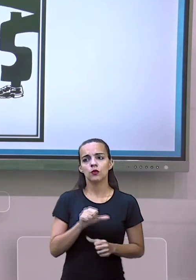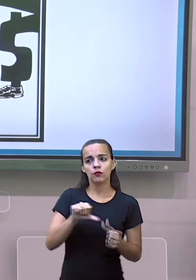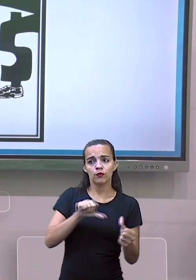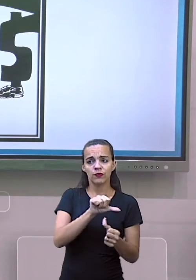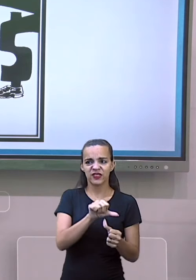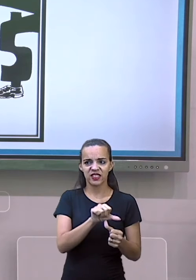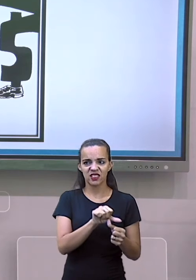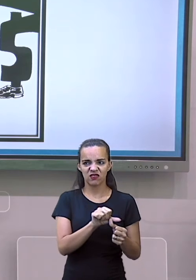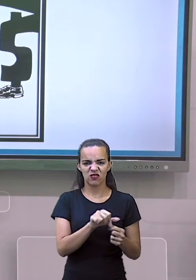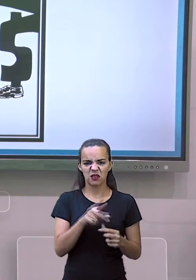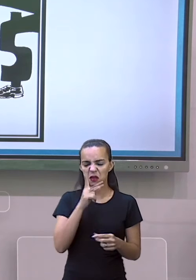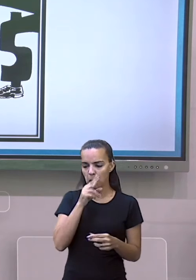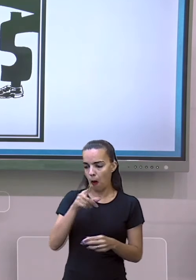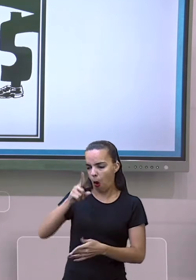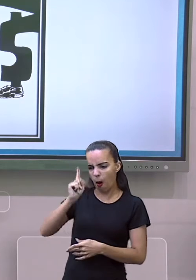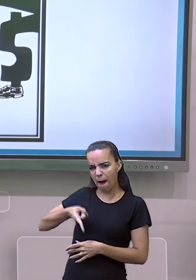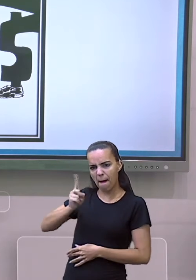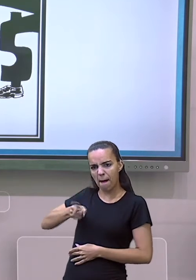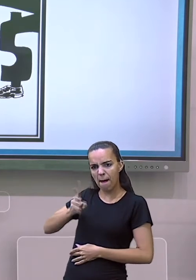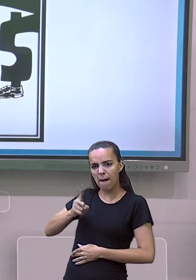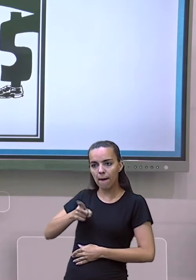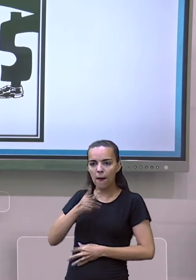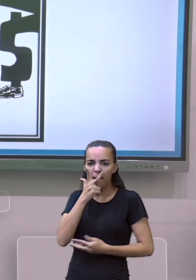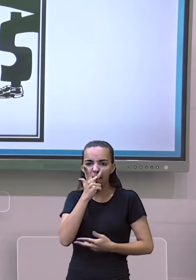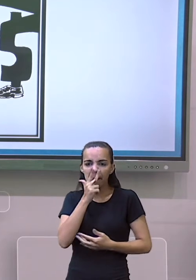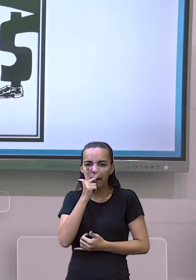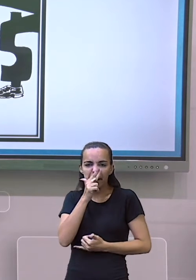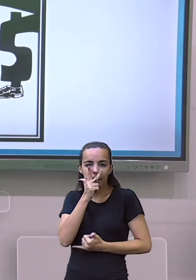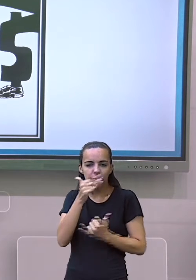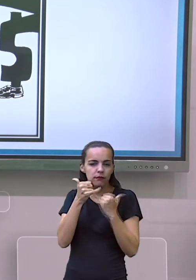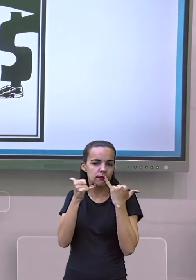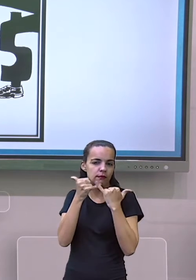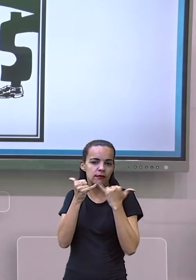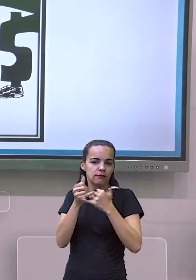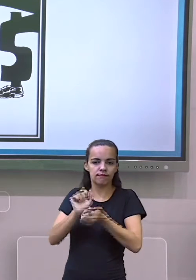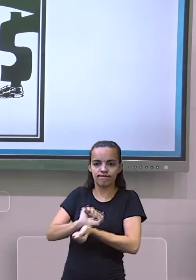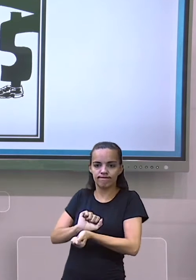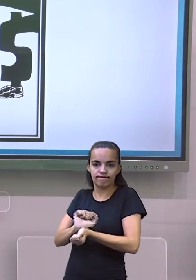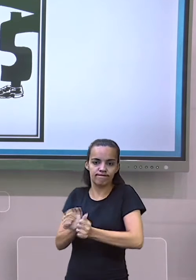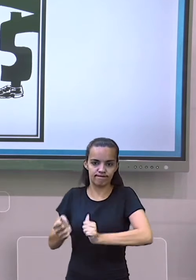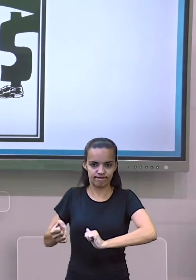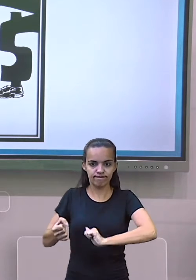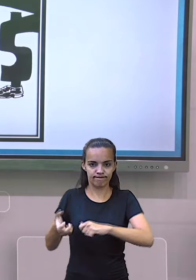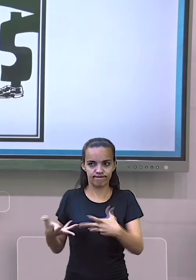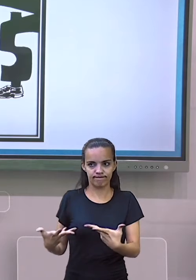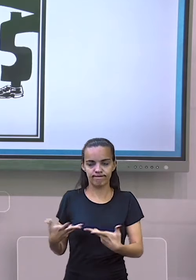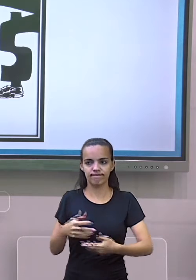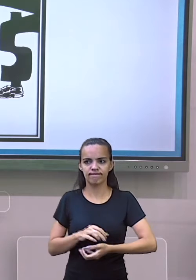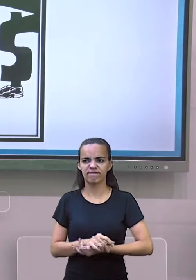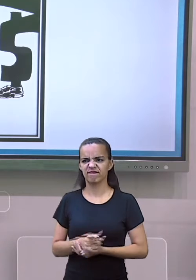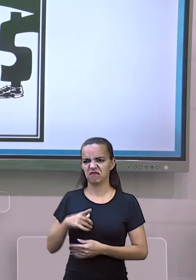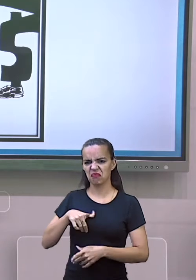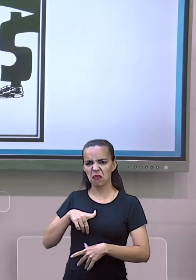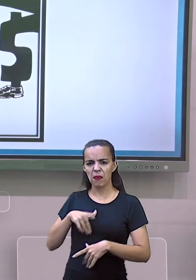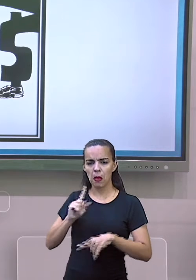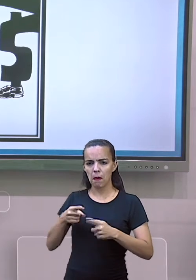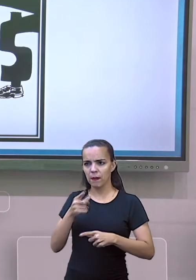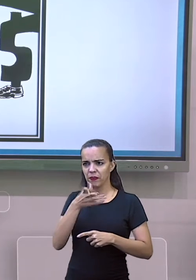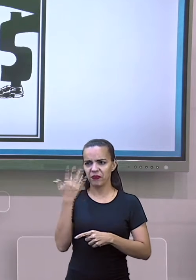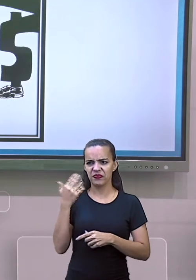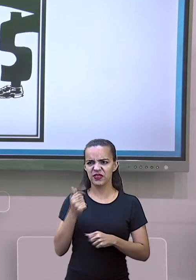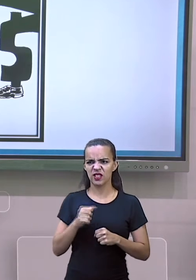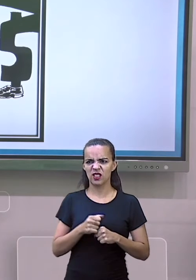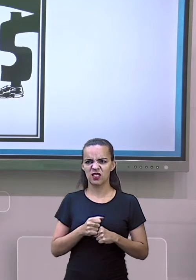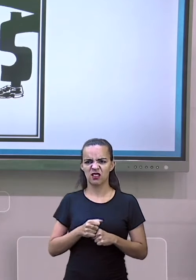como se fossem escravos, não recebendo salários, sem a carteira de trabalho assinada